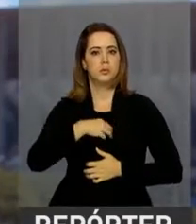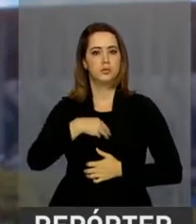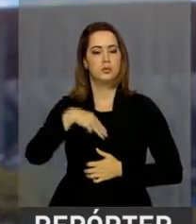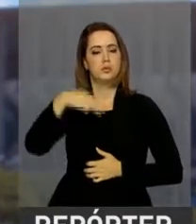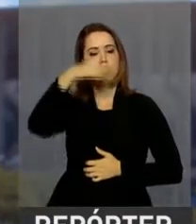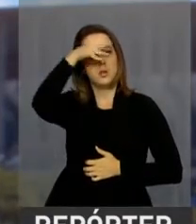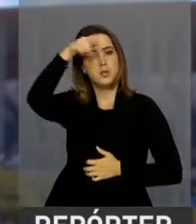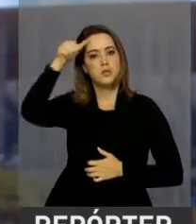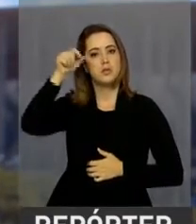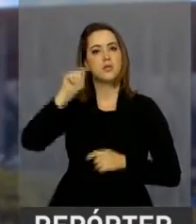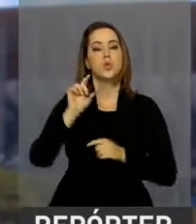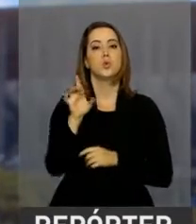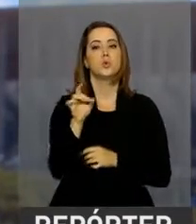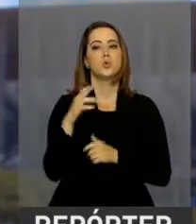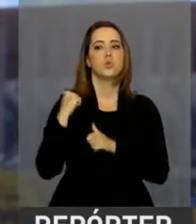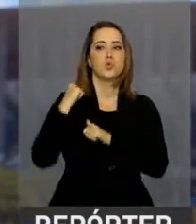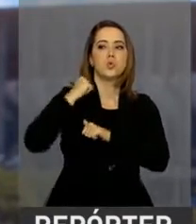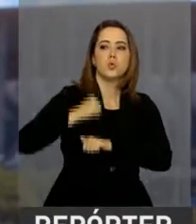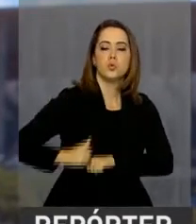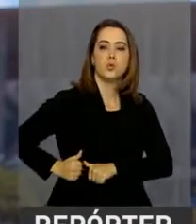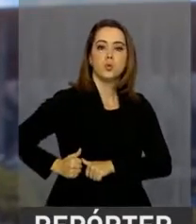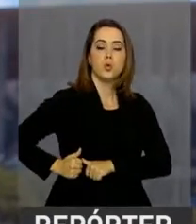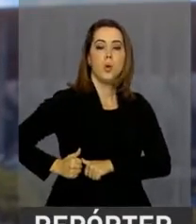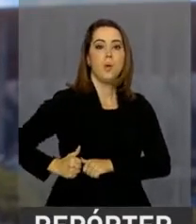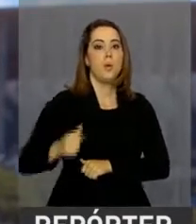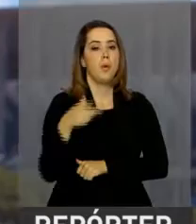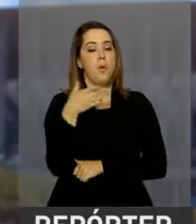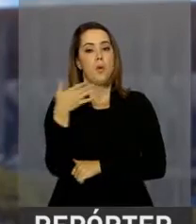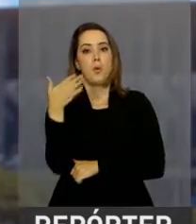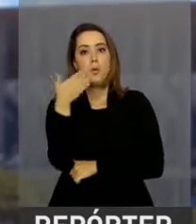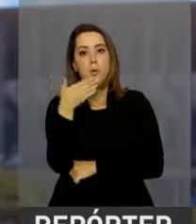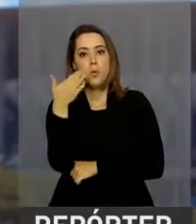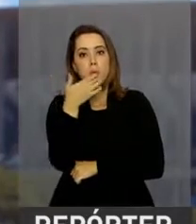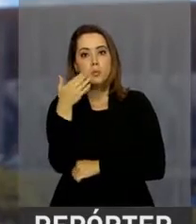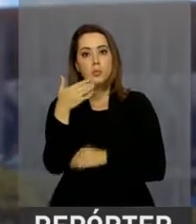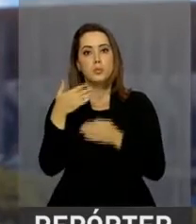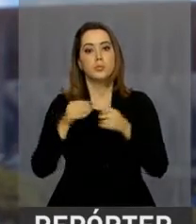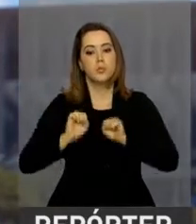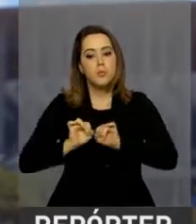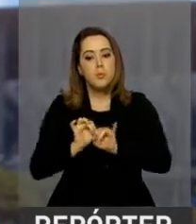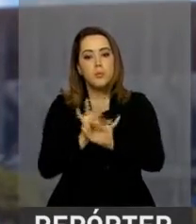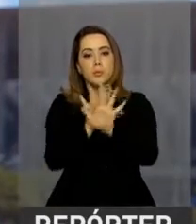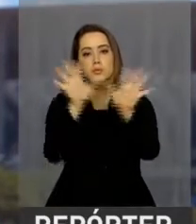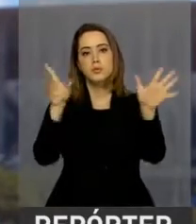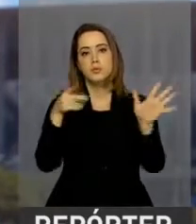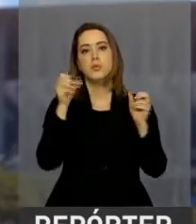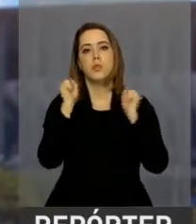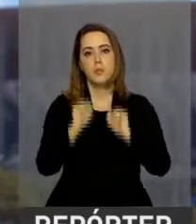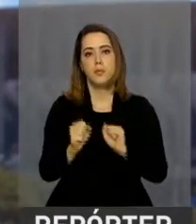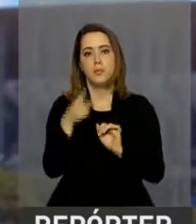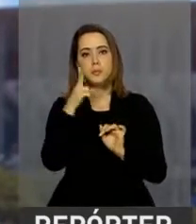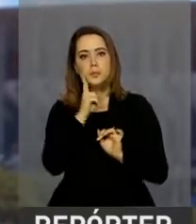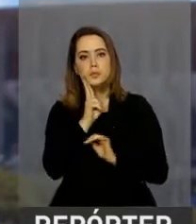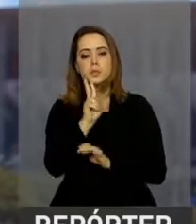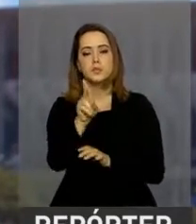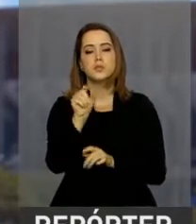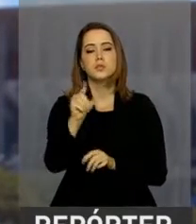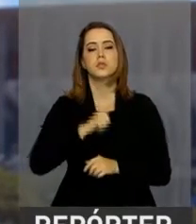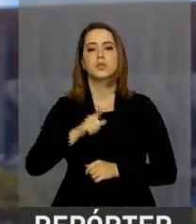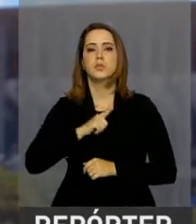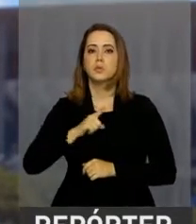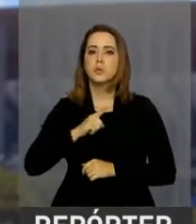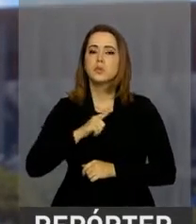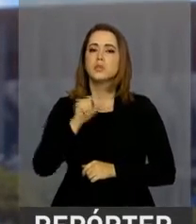aos estádios bolsas ou mochilas transparentes para que o conteúdo possa ser identificado. Produtos de higiene e